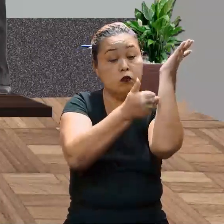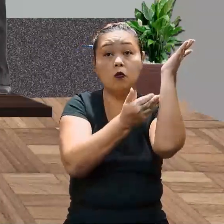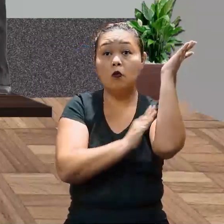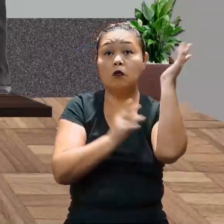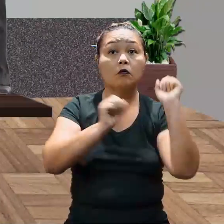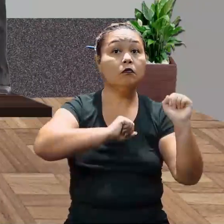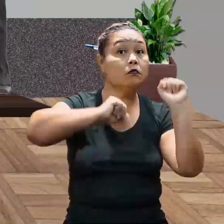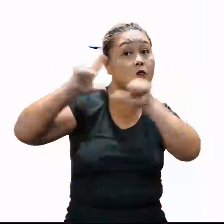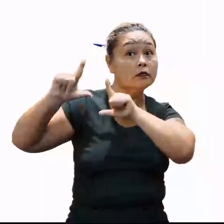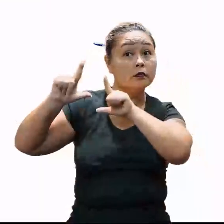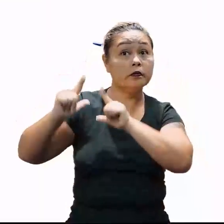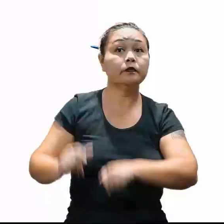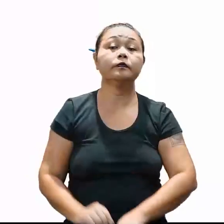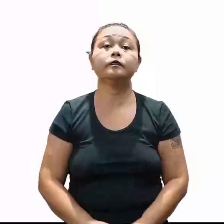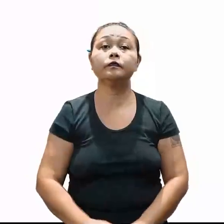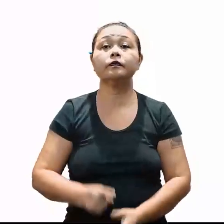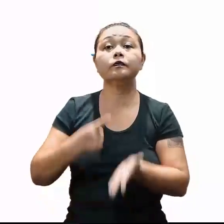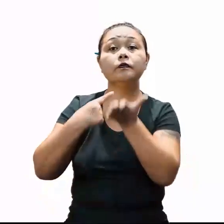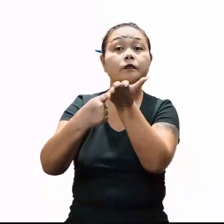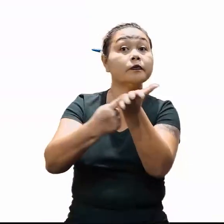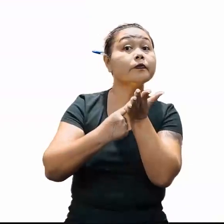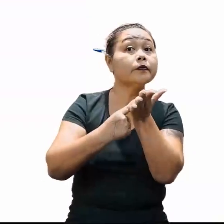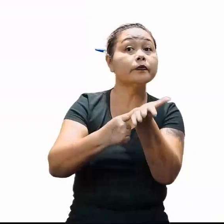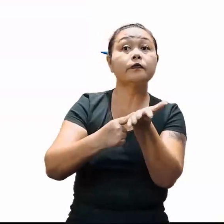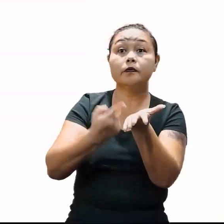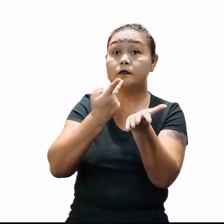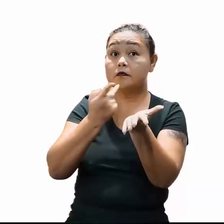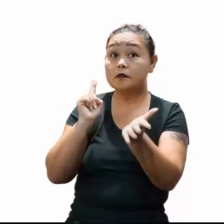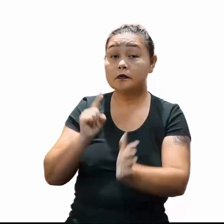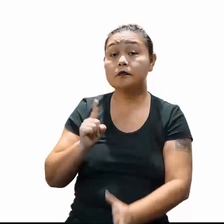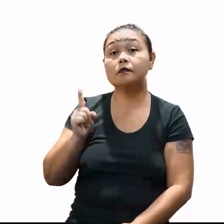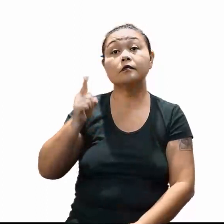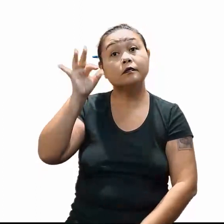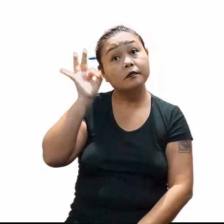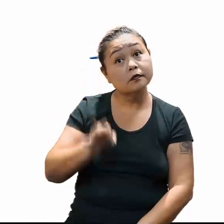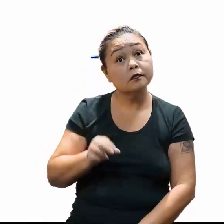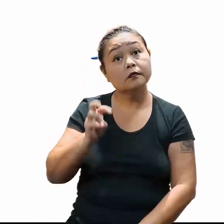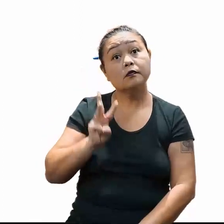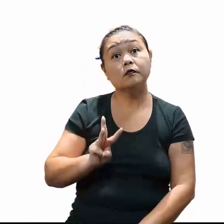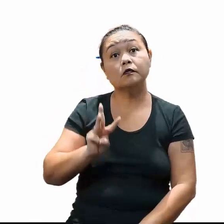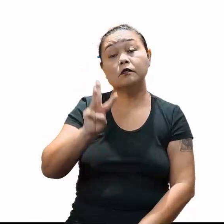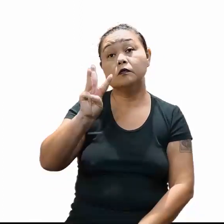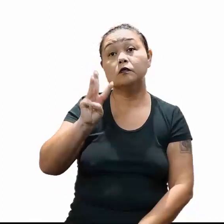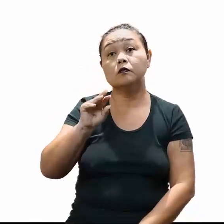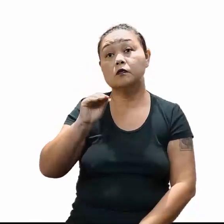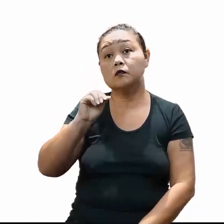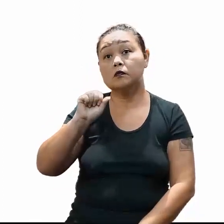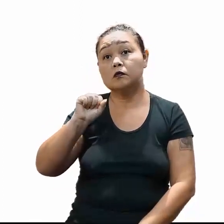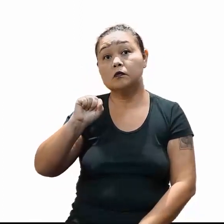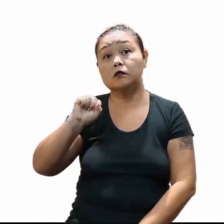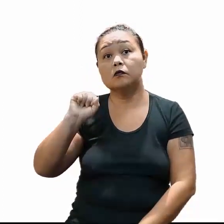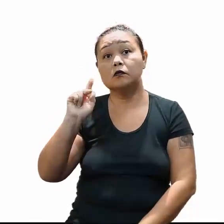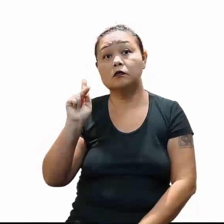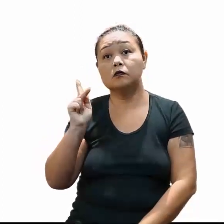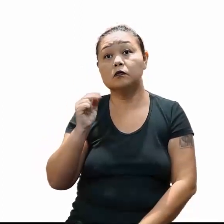na tela para vocês, o acordo que nós estamos falando é justamente do Acordo